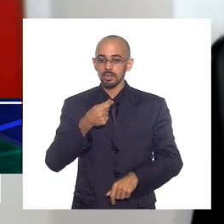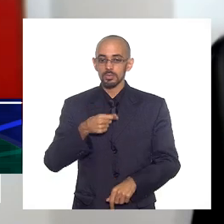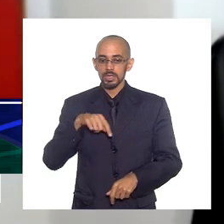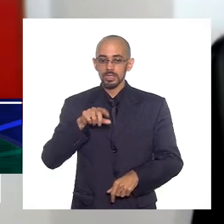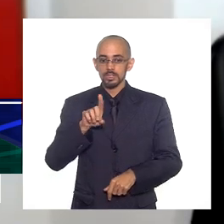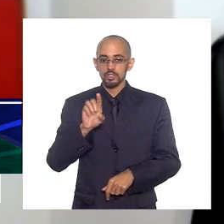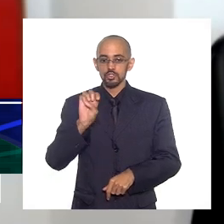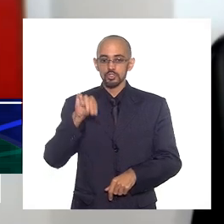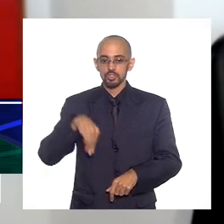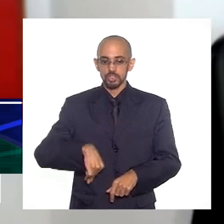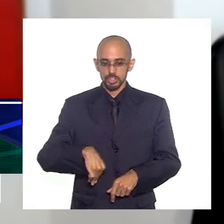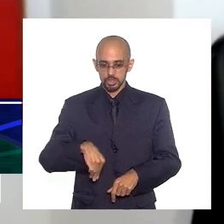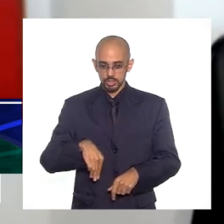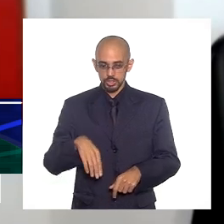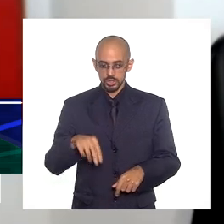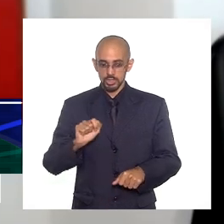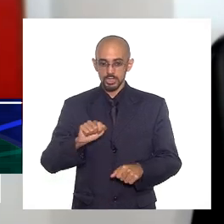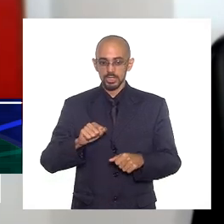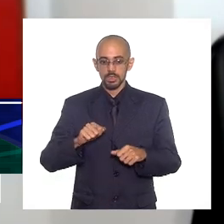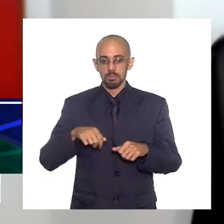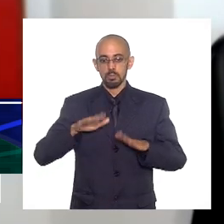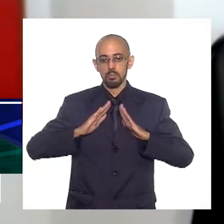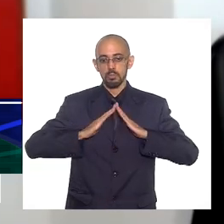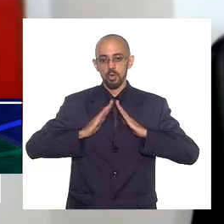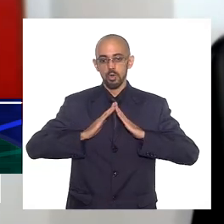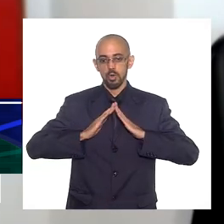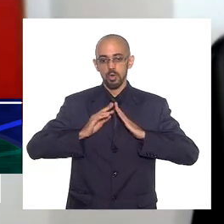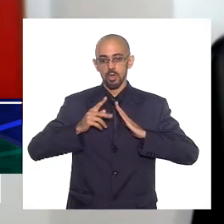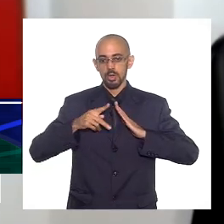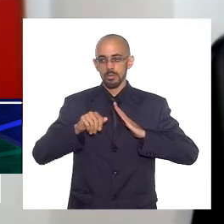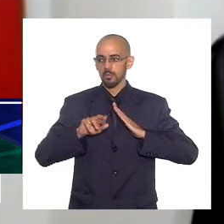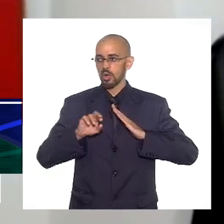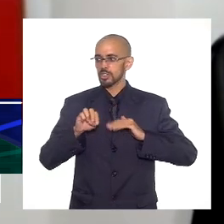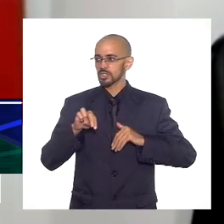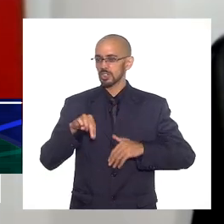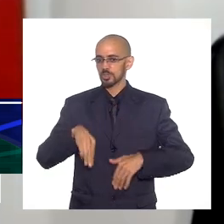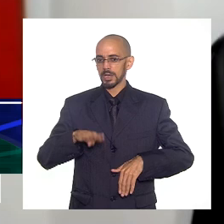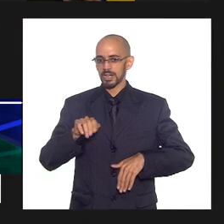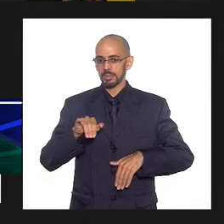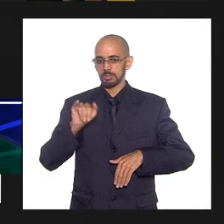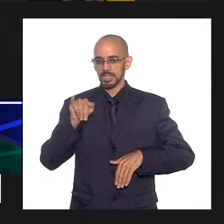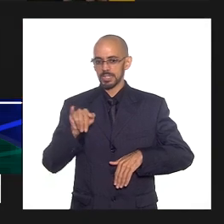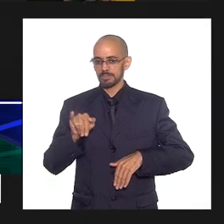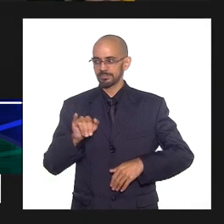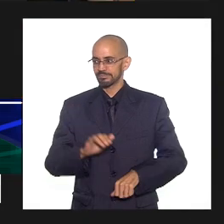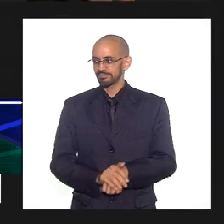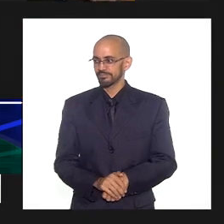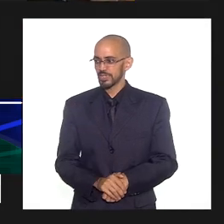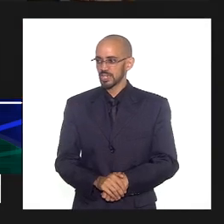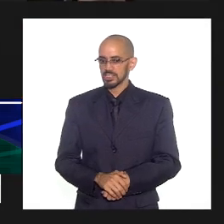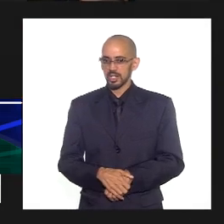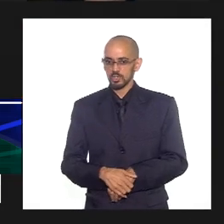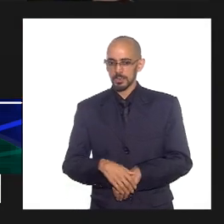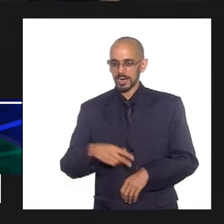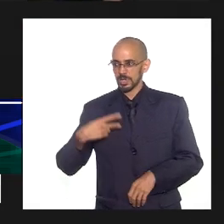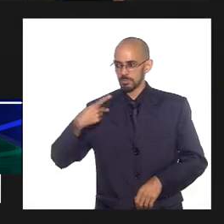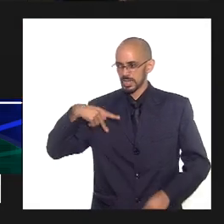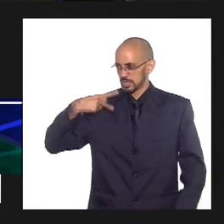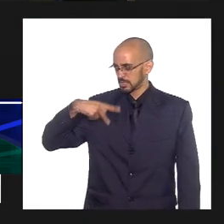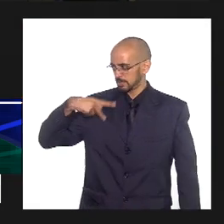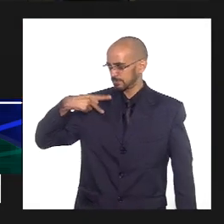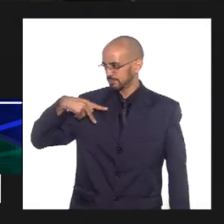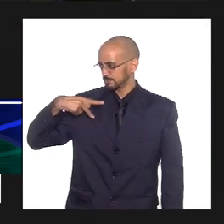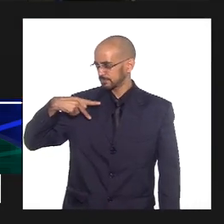Jim, que passou um período em Paracambi. Tem alguns quadros dele, bem colorido, bem bonito. Bem bacana. Bonito, presidente. Se quiser me